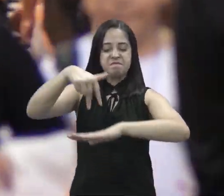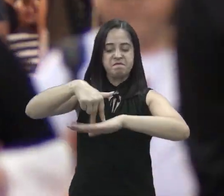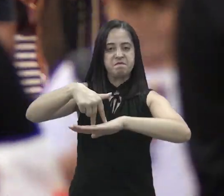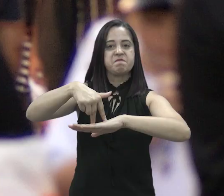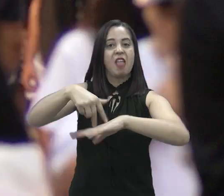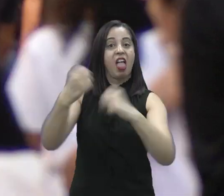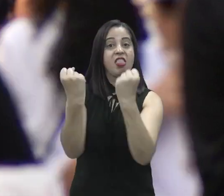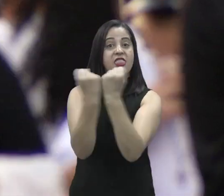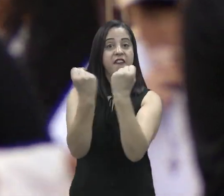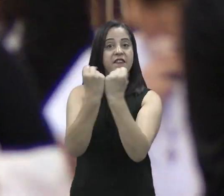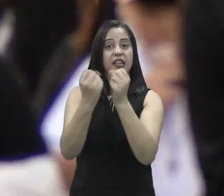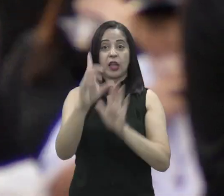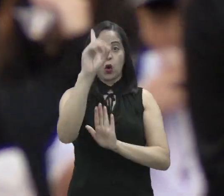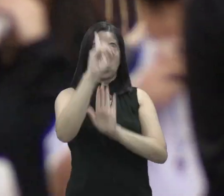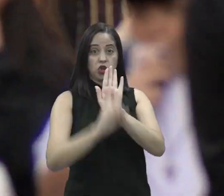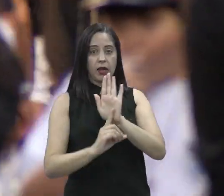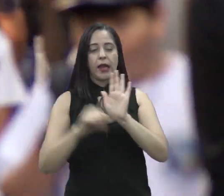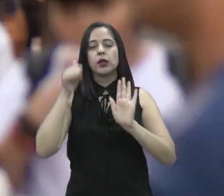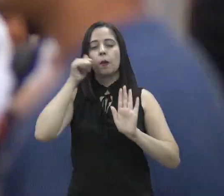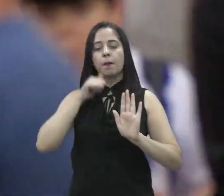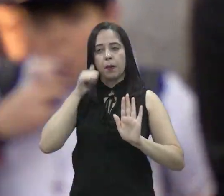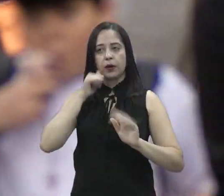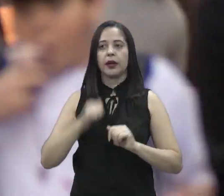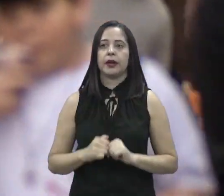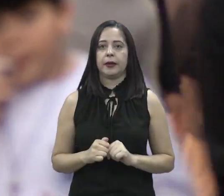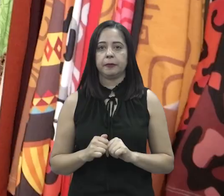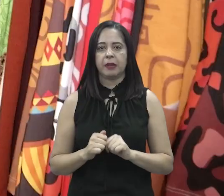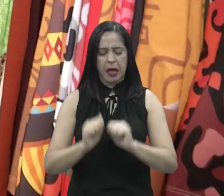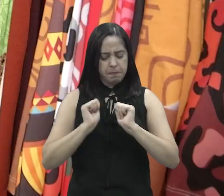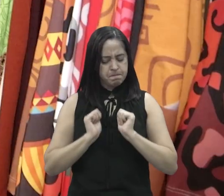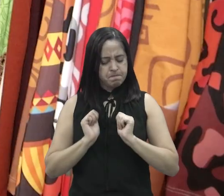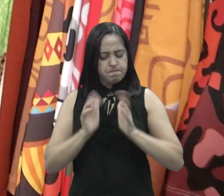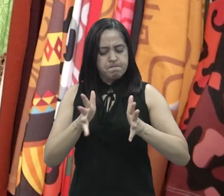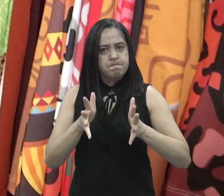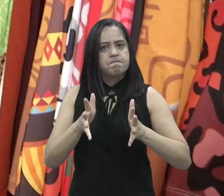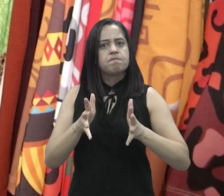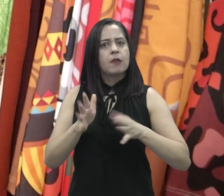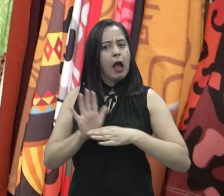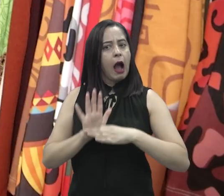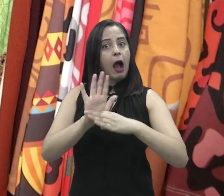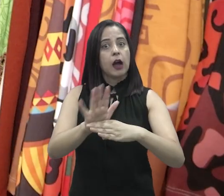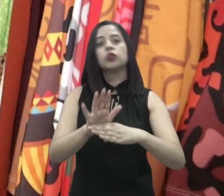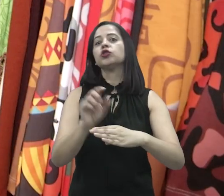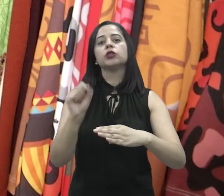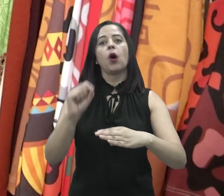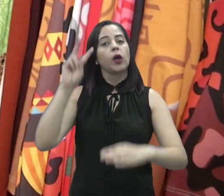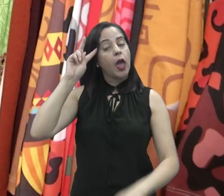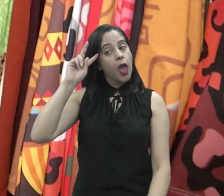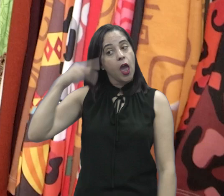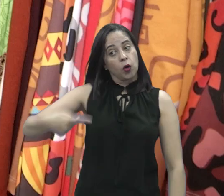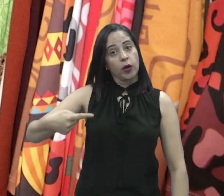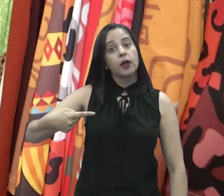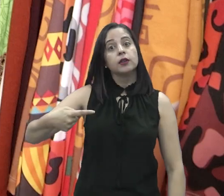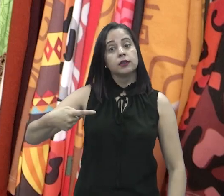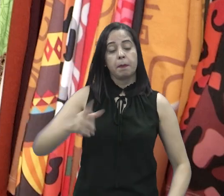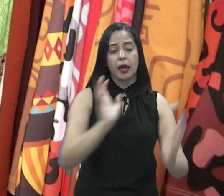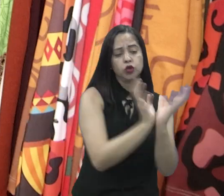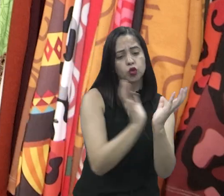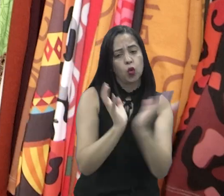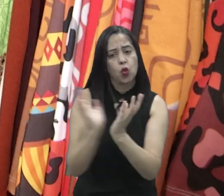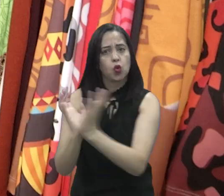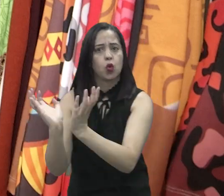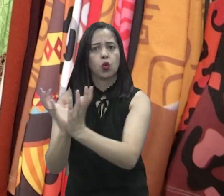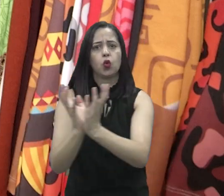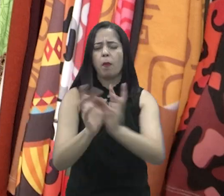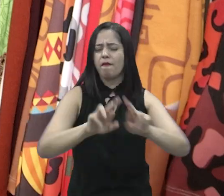uma voz importante na defesa dos direitos das mulheres. Uma atuação que tem contribuído para ampliar o reconhecimento de